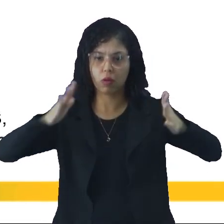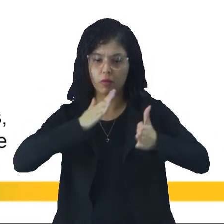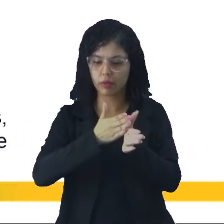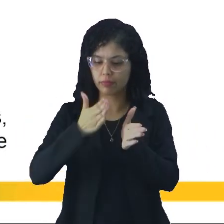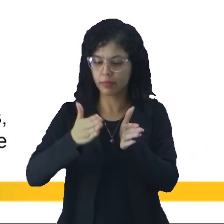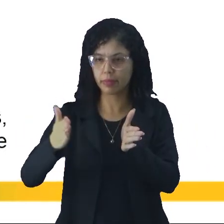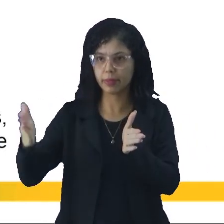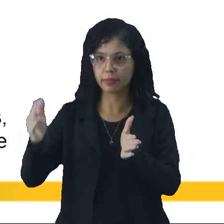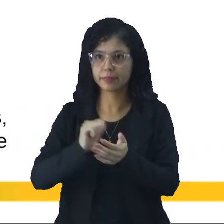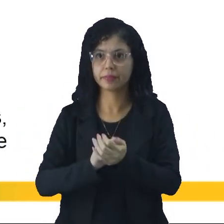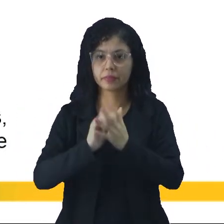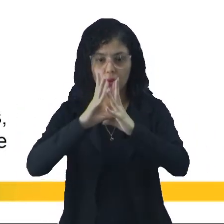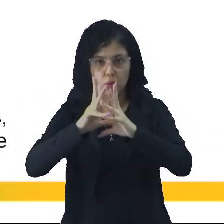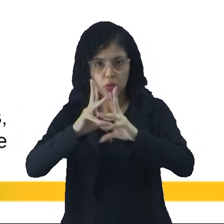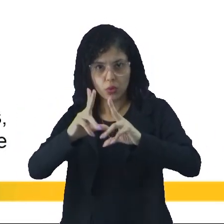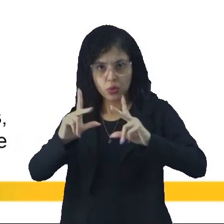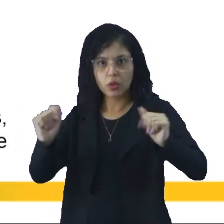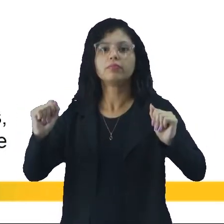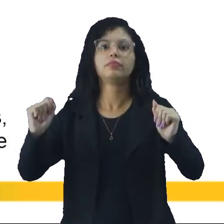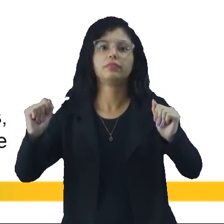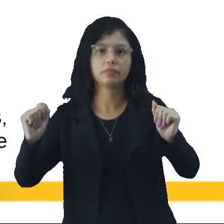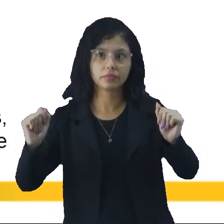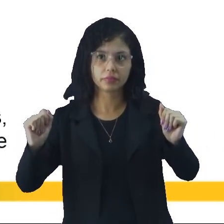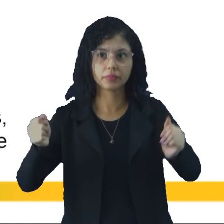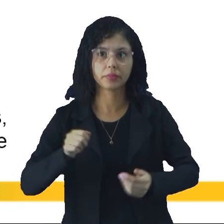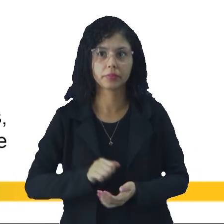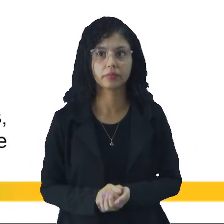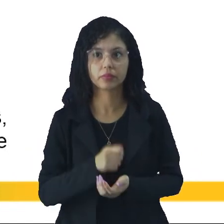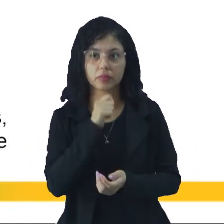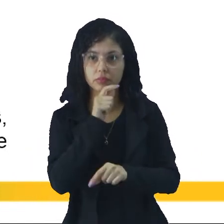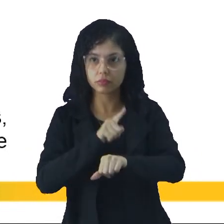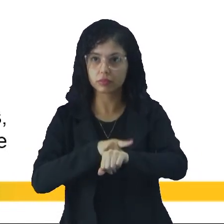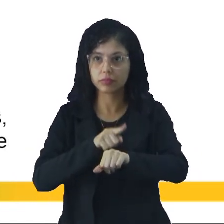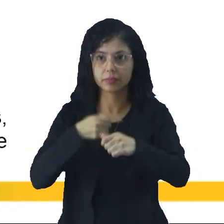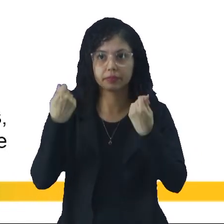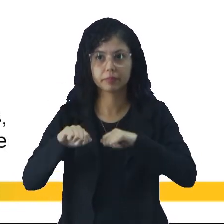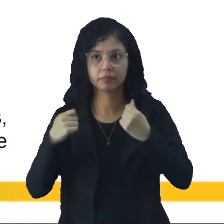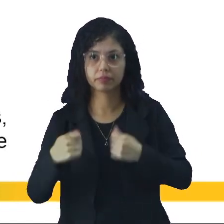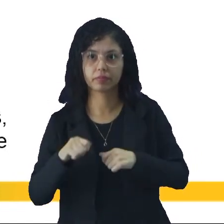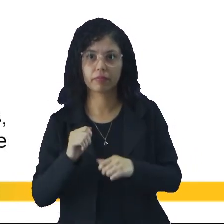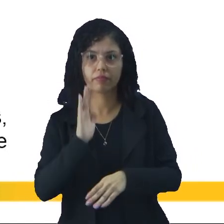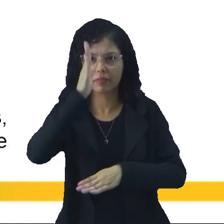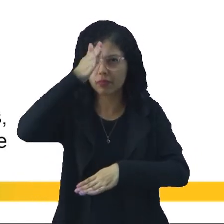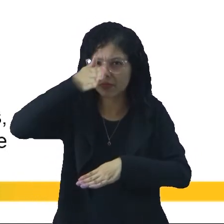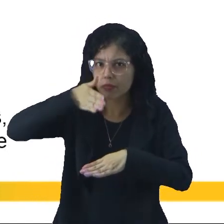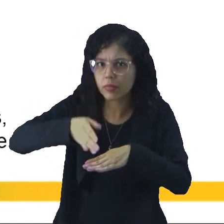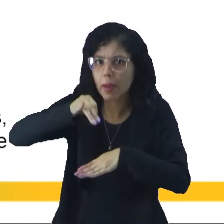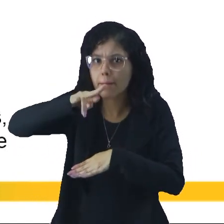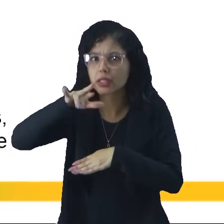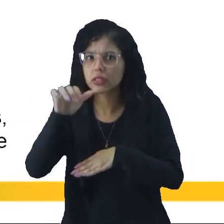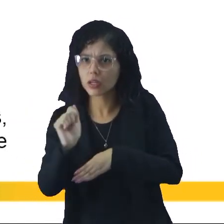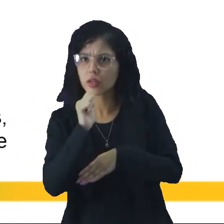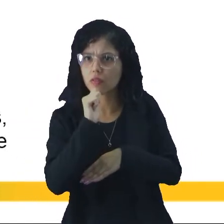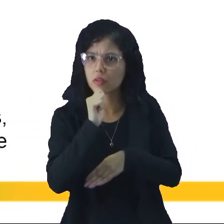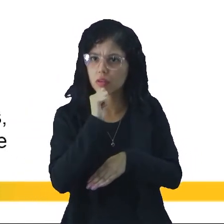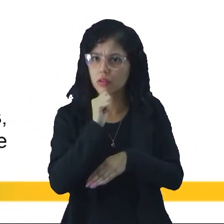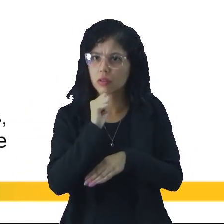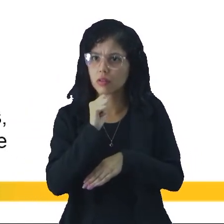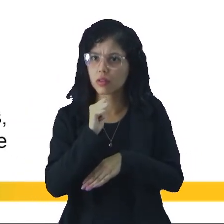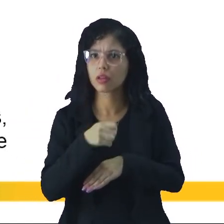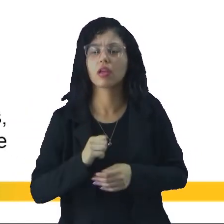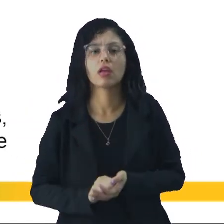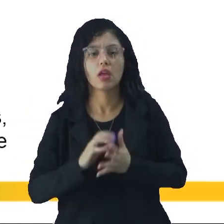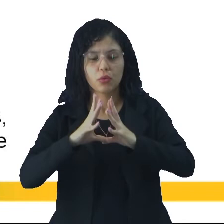longo do tempo de desintegrar sua massa radioativa. O tempo necessário para que metade, olha bem isso aqui, da sua massa